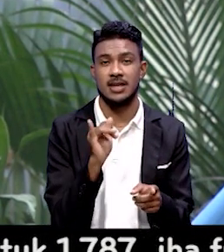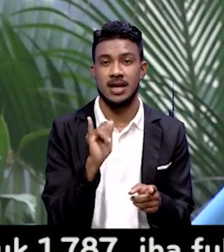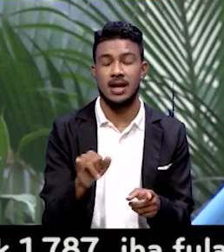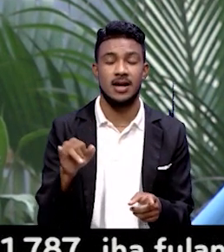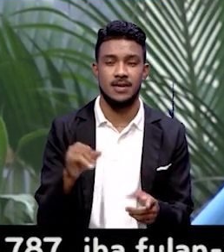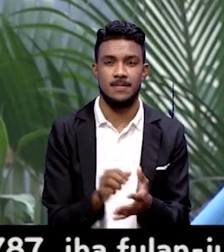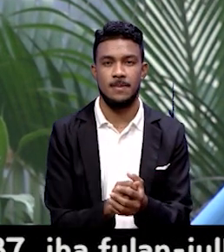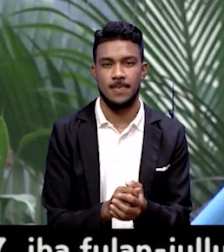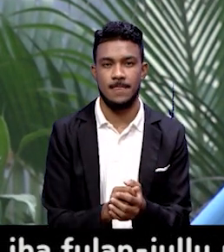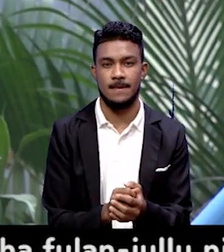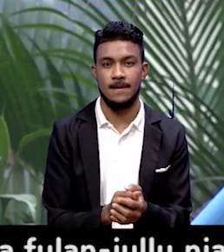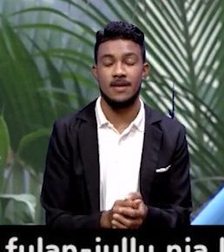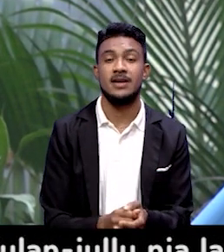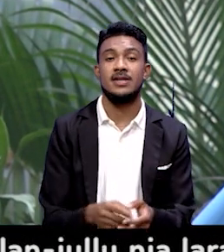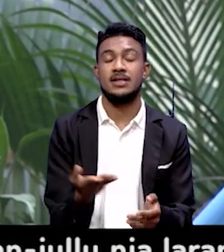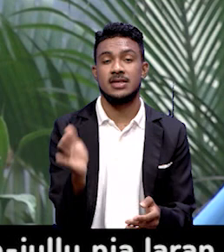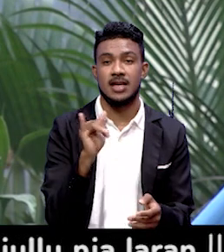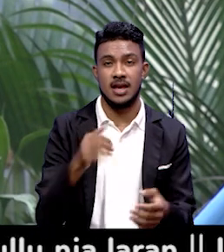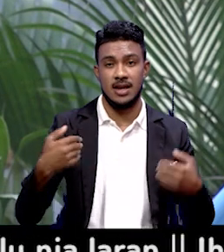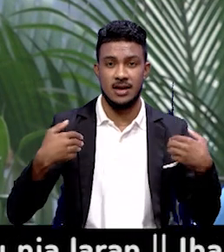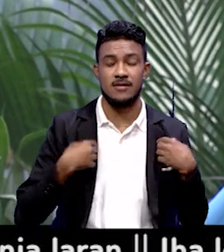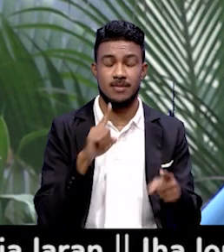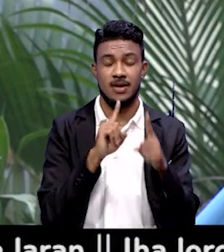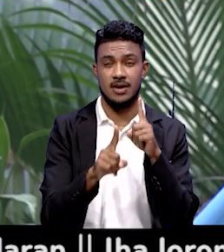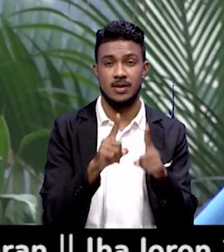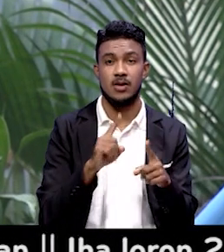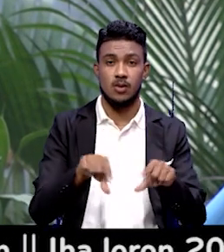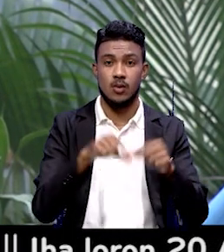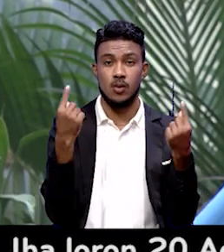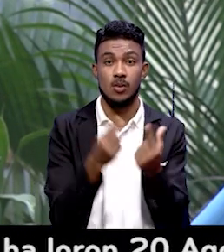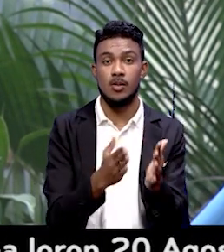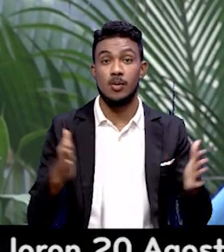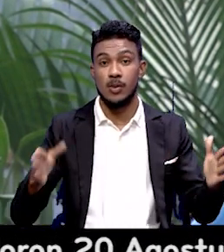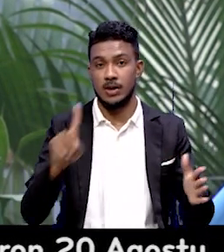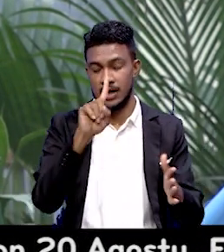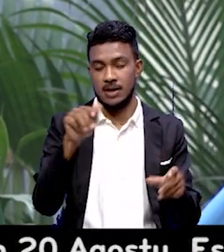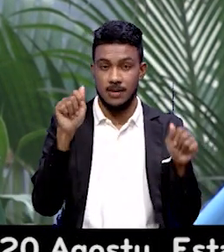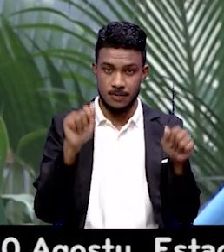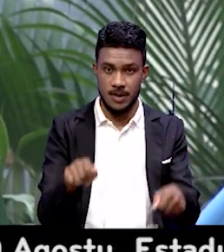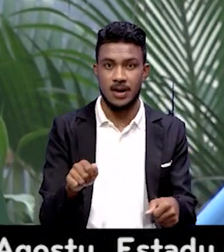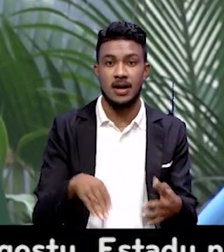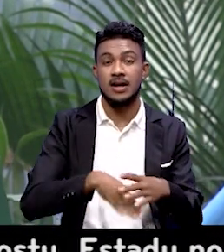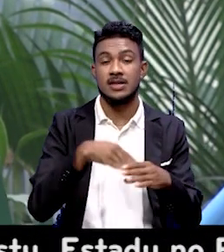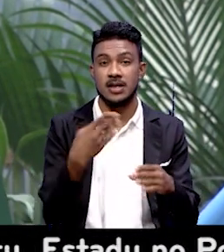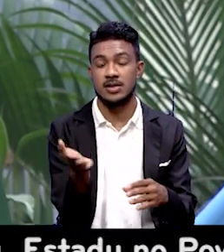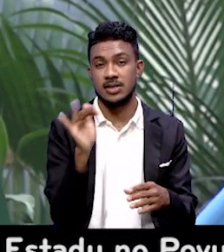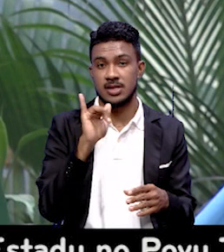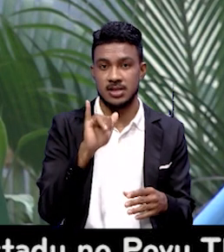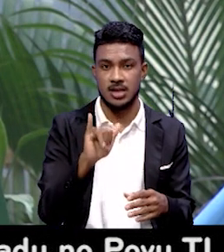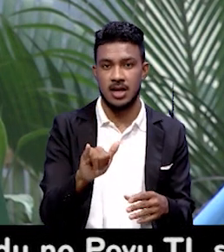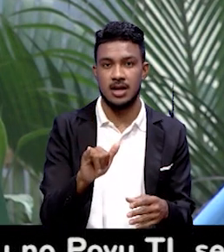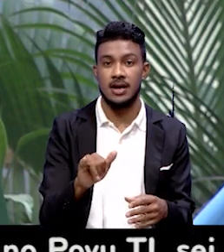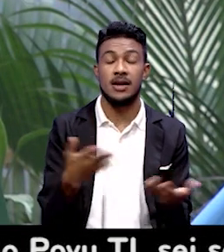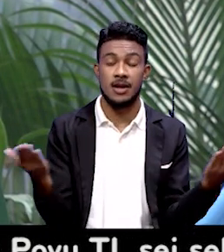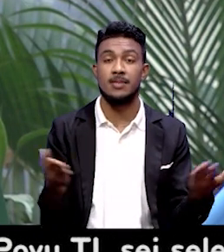macia. A tu sira, a que tem a gata. O grupo pode, né? Bele saiduni kolaborador